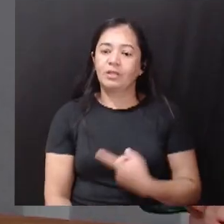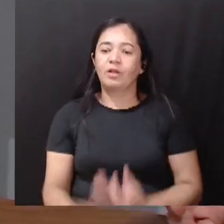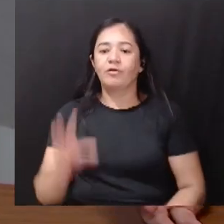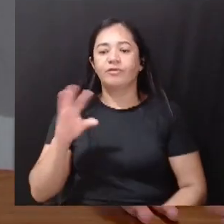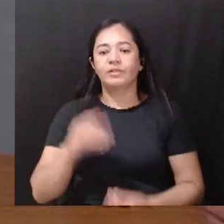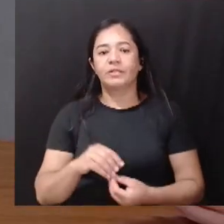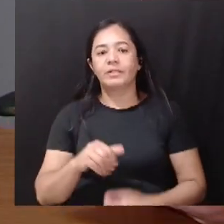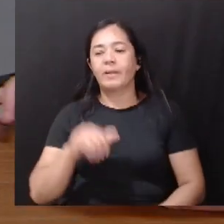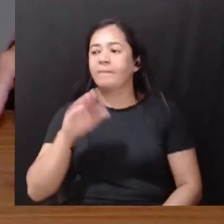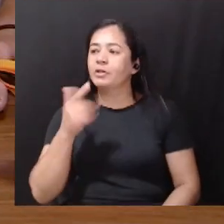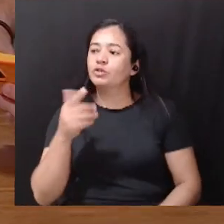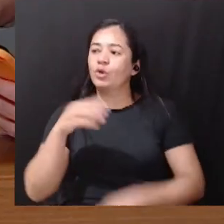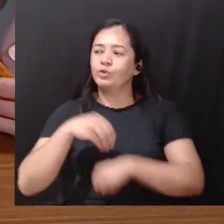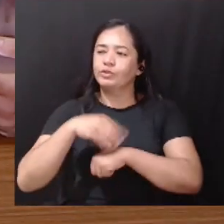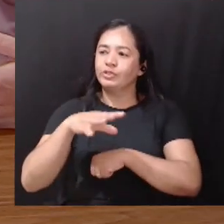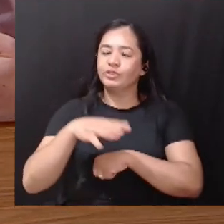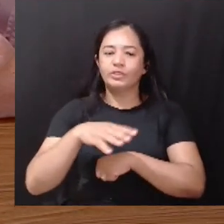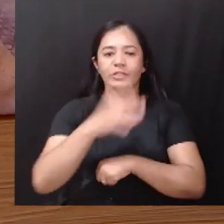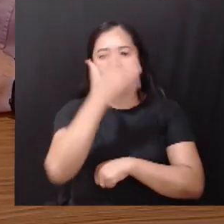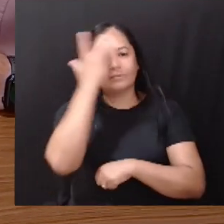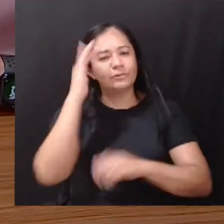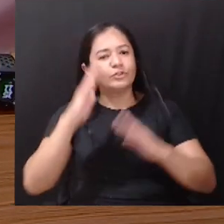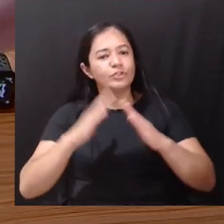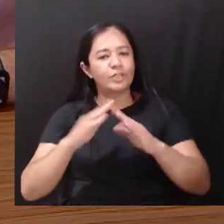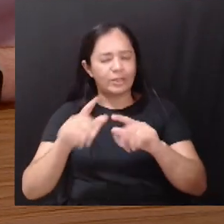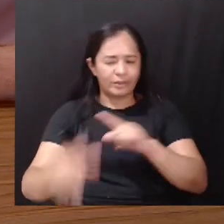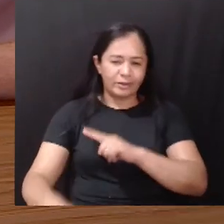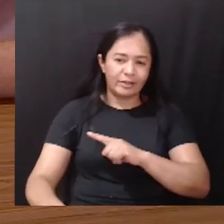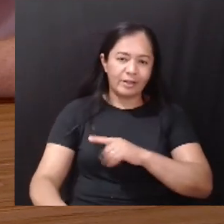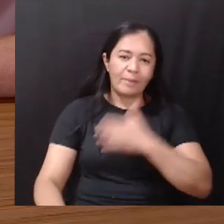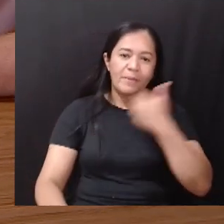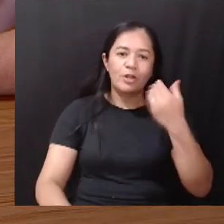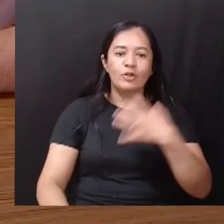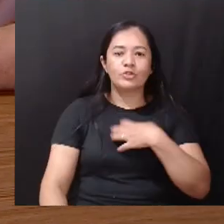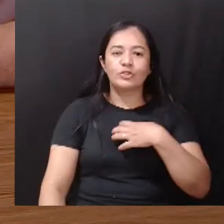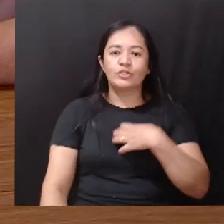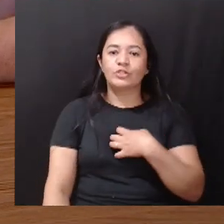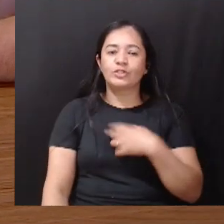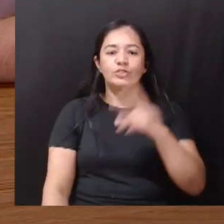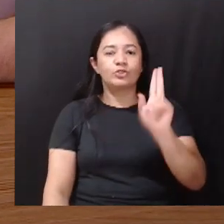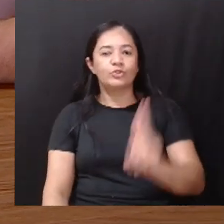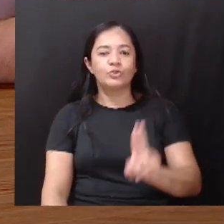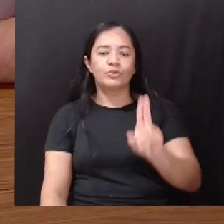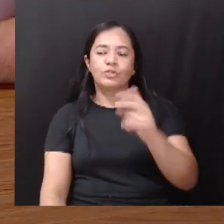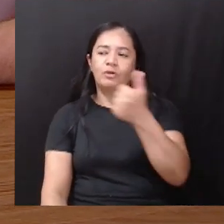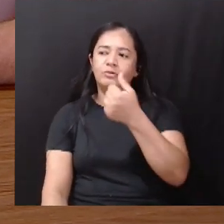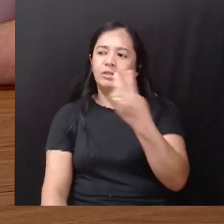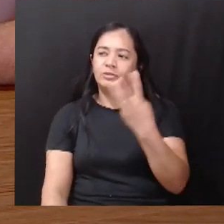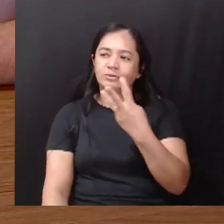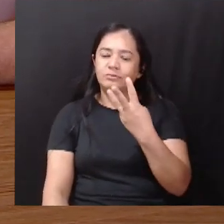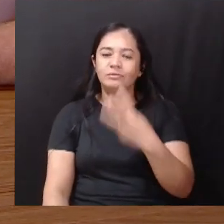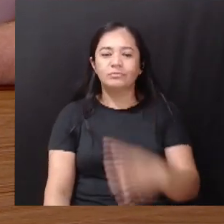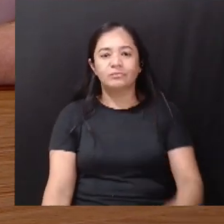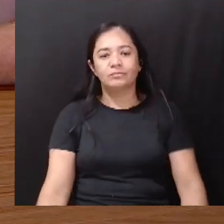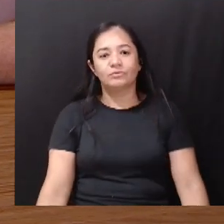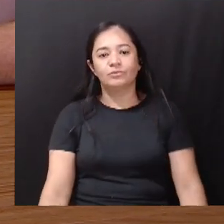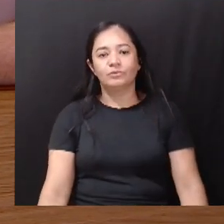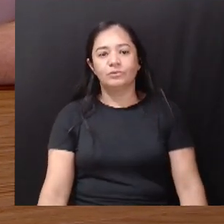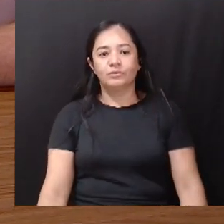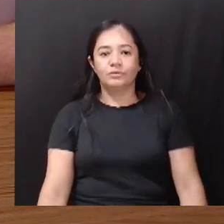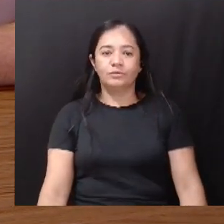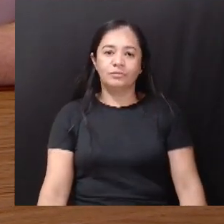alguma dica que você queira dar para o pessoal que está em casa, né? Dessa melhor forma de utilizar o 13º? O